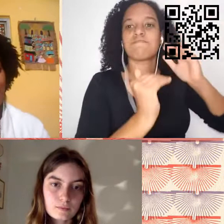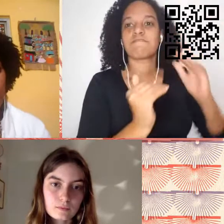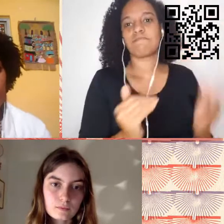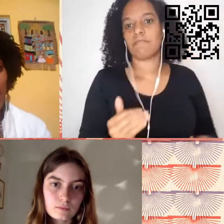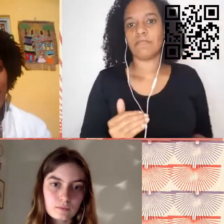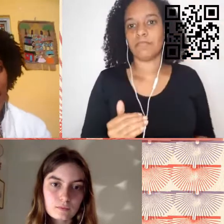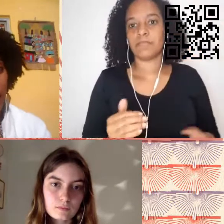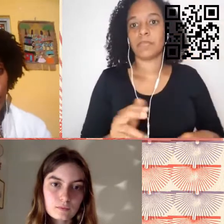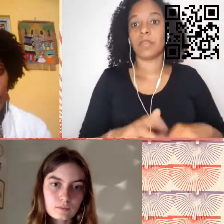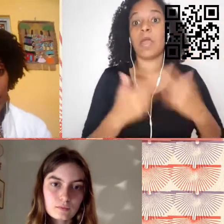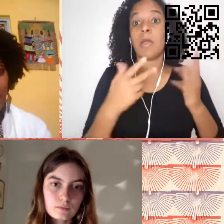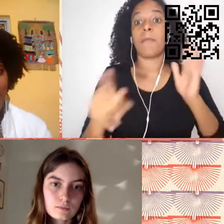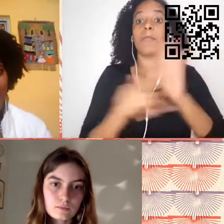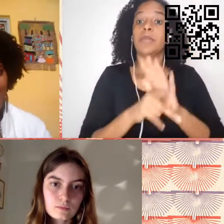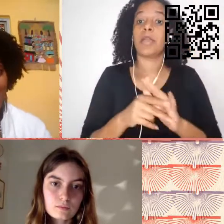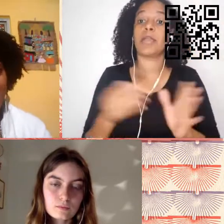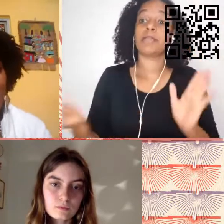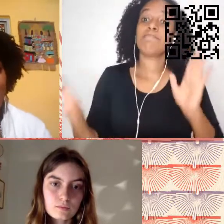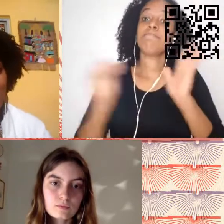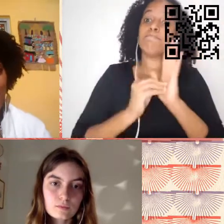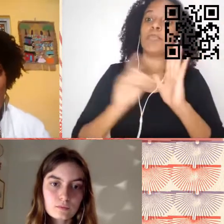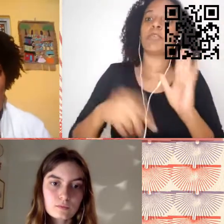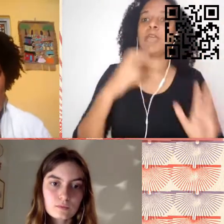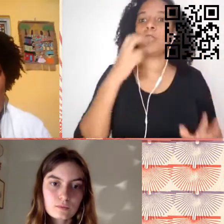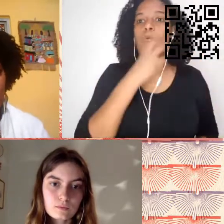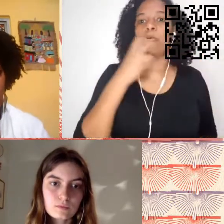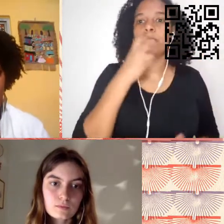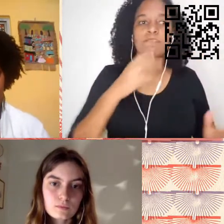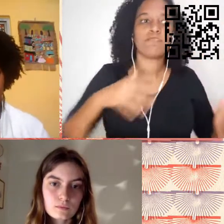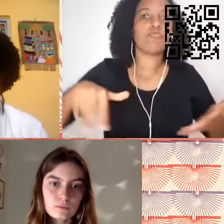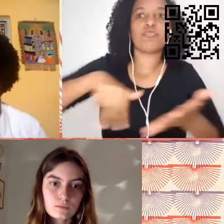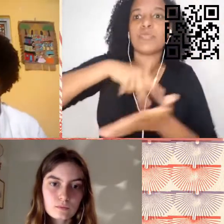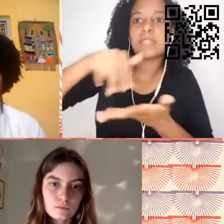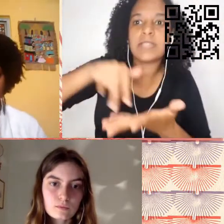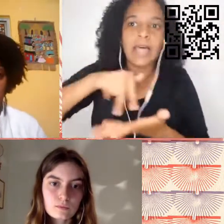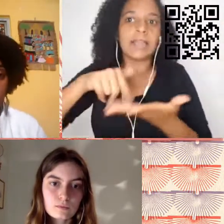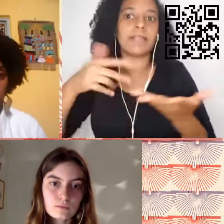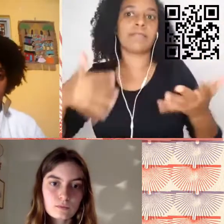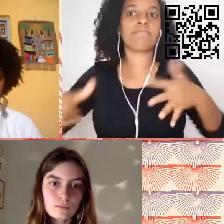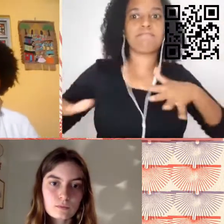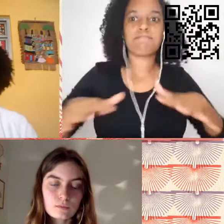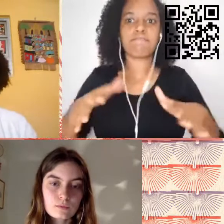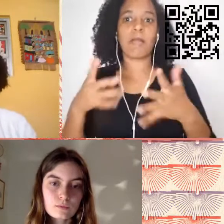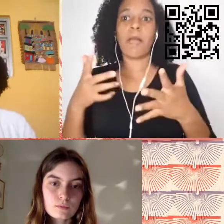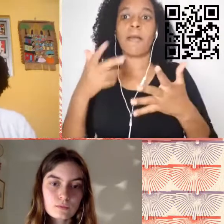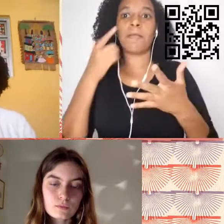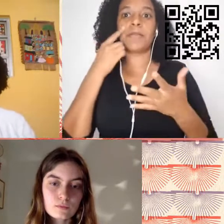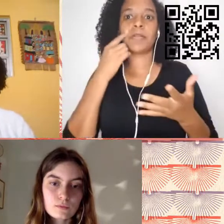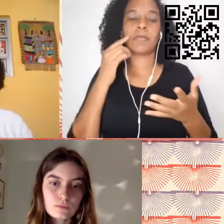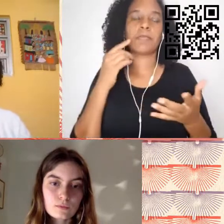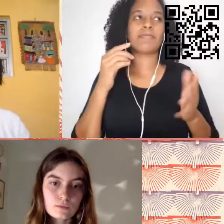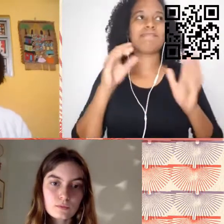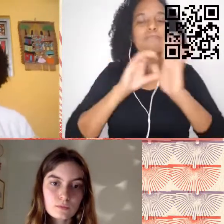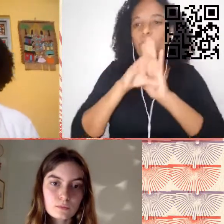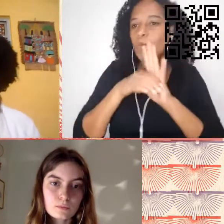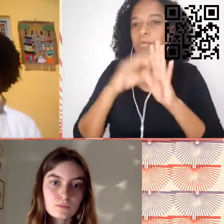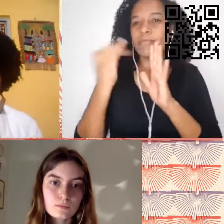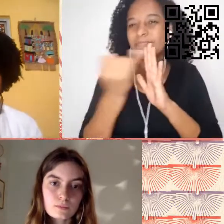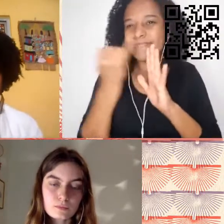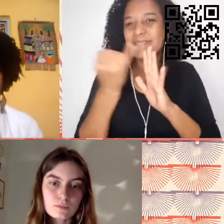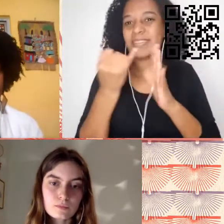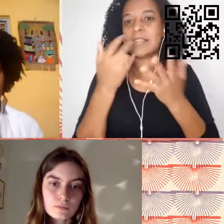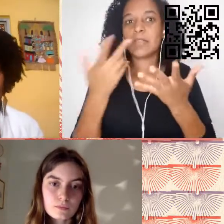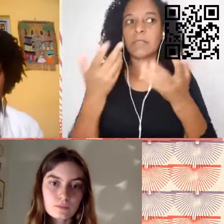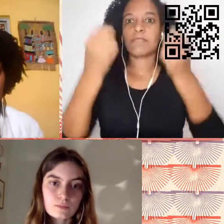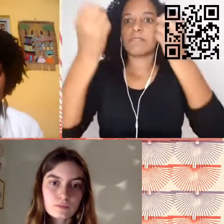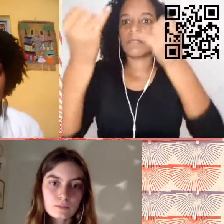dessa marca da oralidade, né? Dessa dança, desse corpo presente. Tem um conceito muito importante que a gente precisa, que eu quero falar para